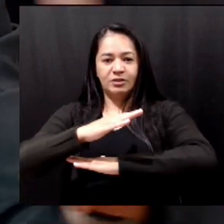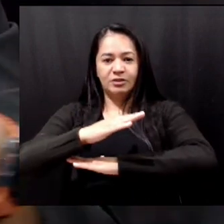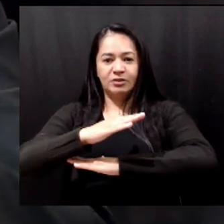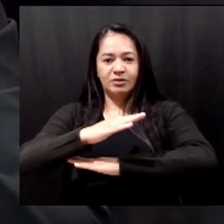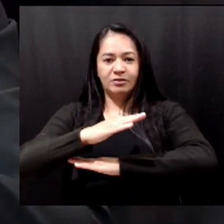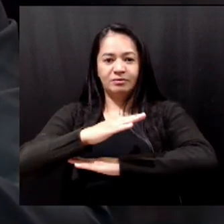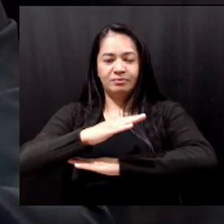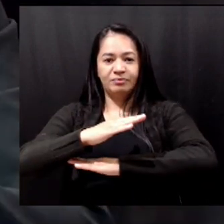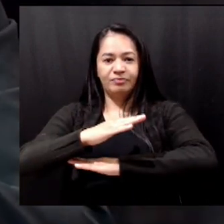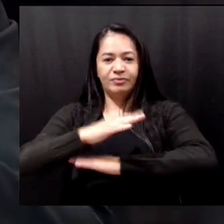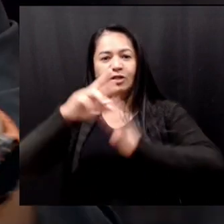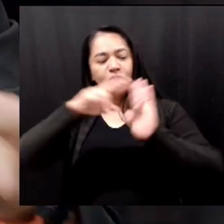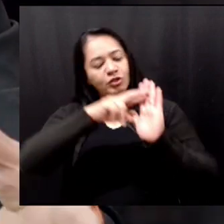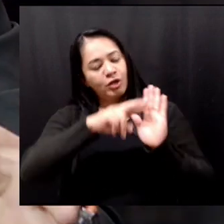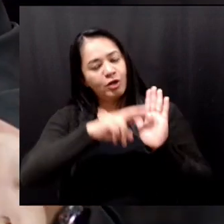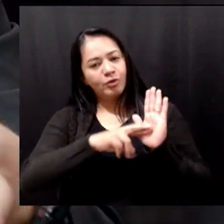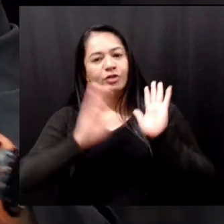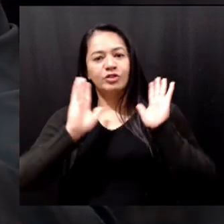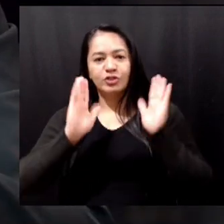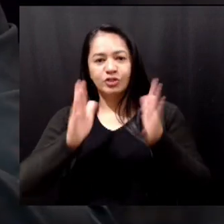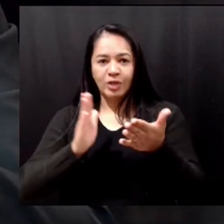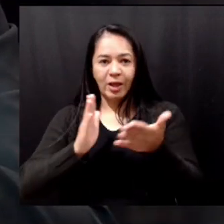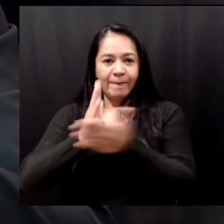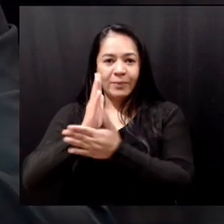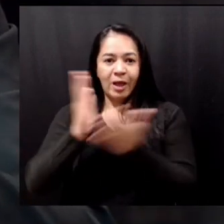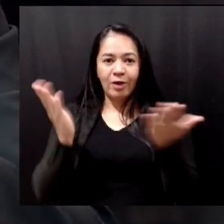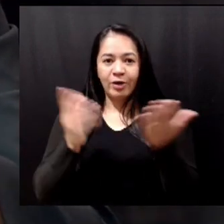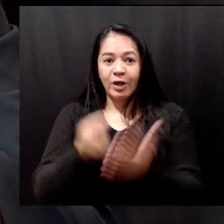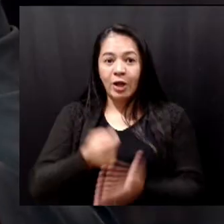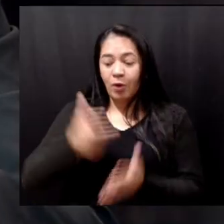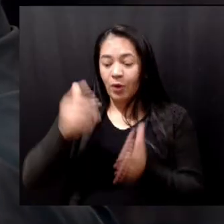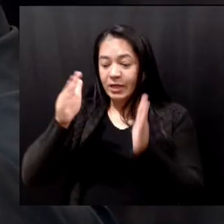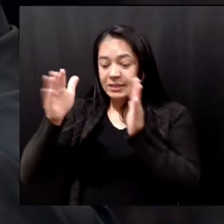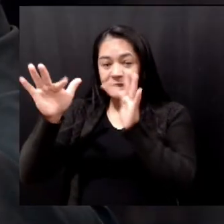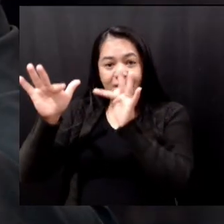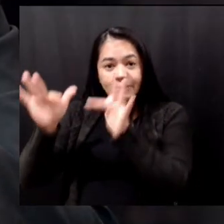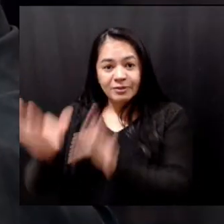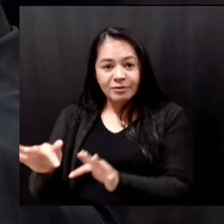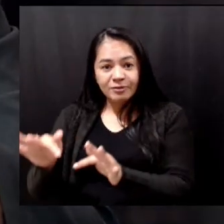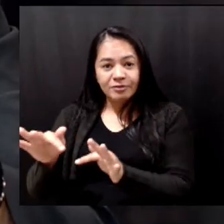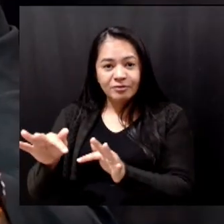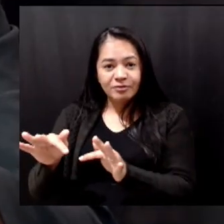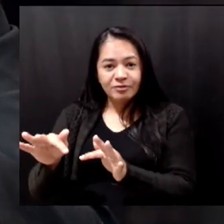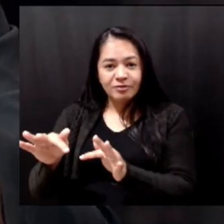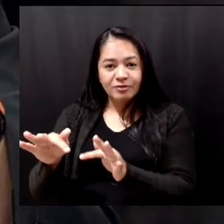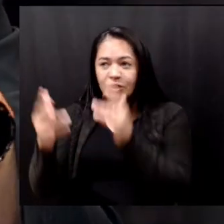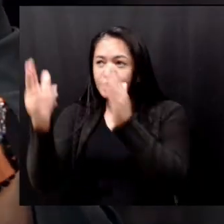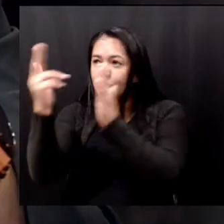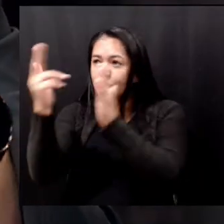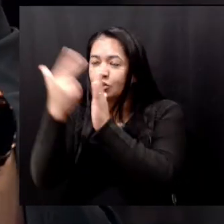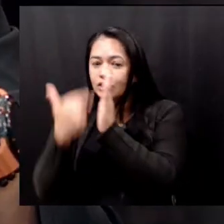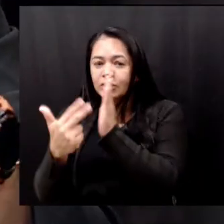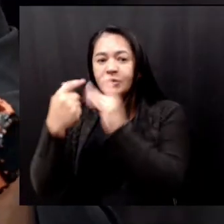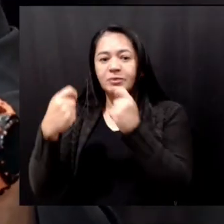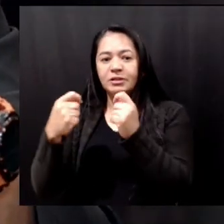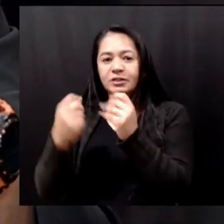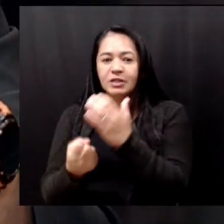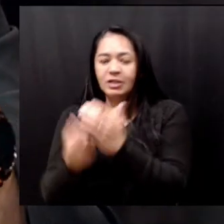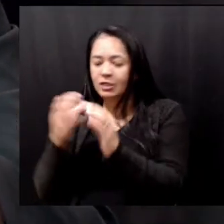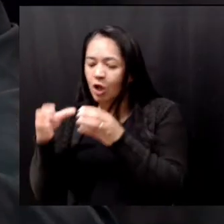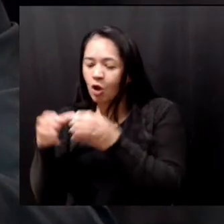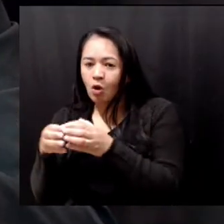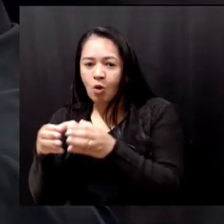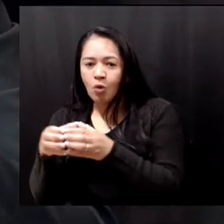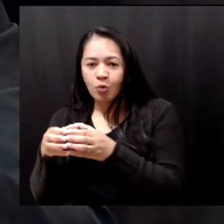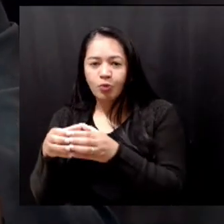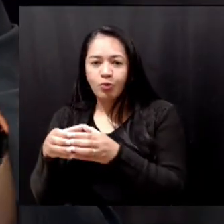regulatório, está em fase final de desenho, né, porque precisa criar uma comissão, os comitês técnicos.